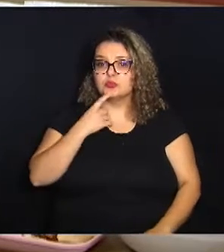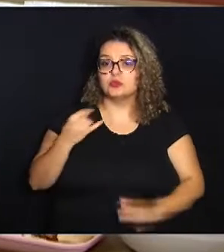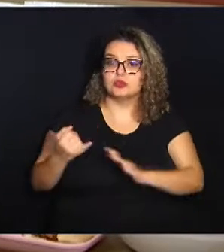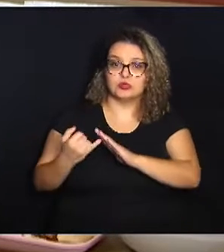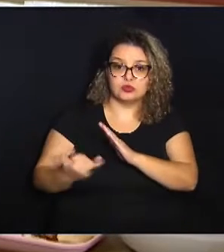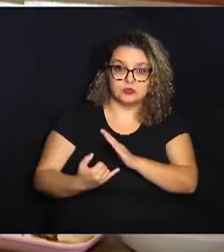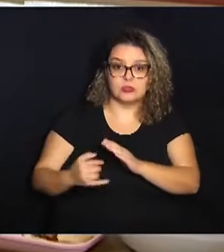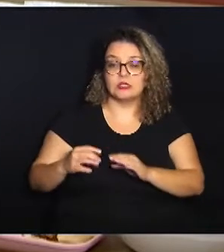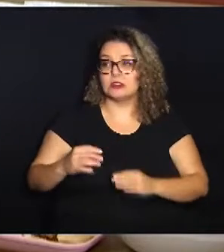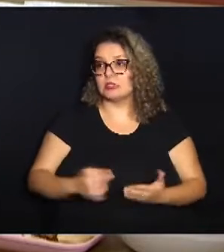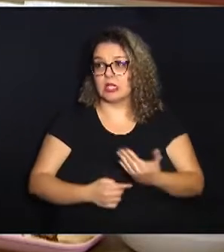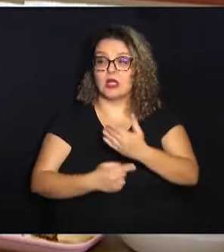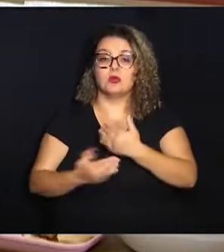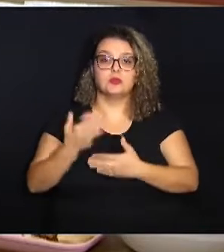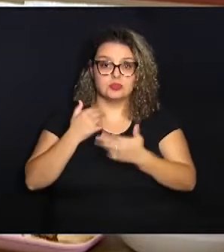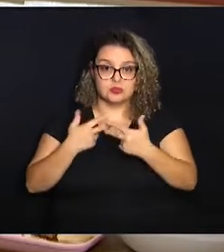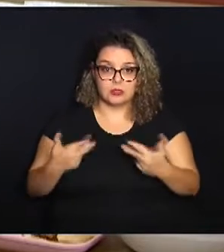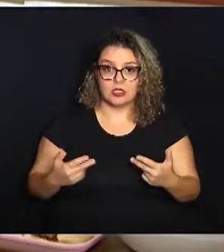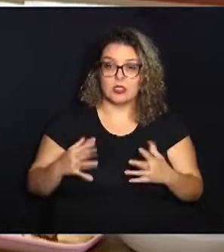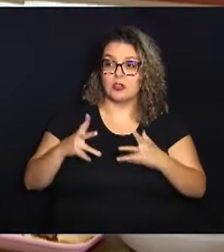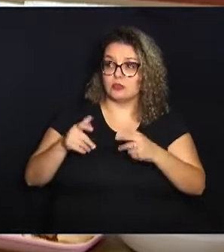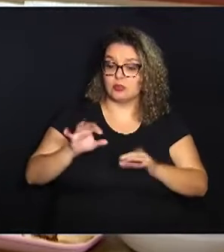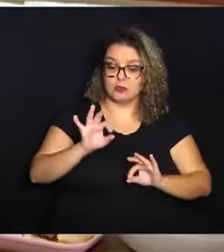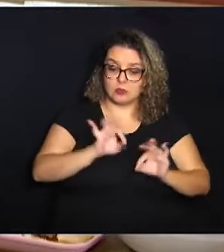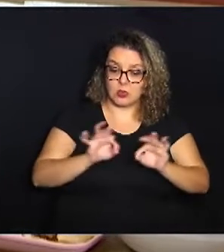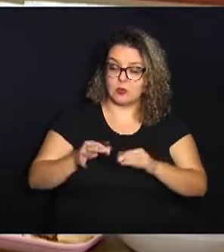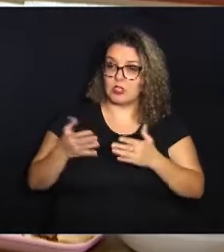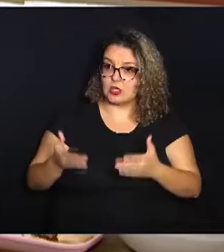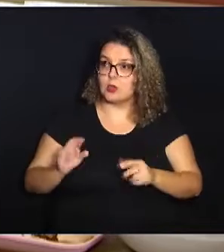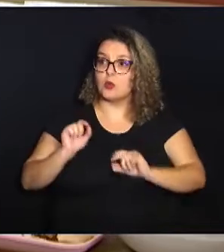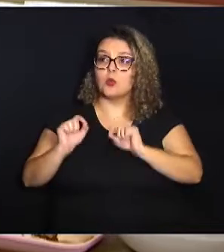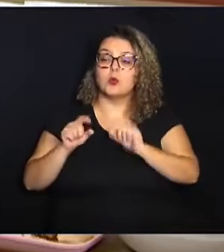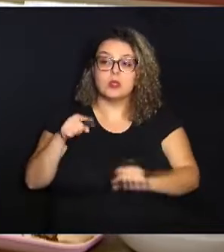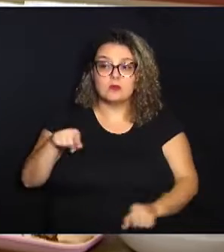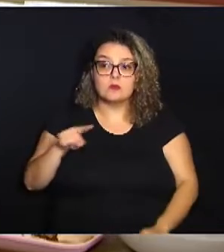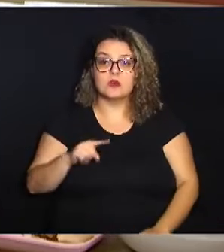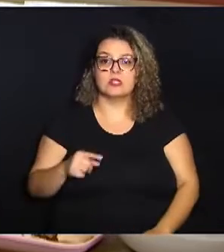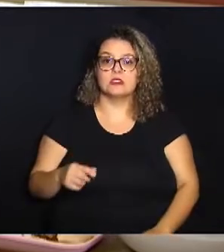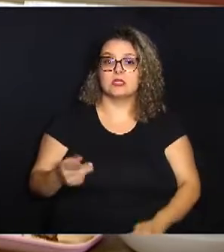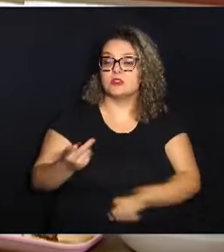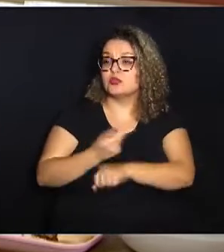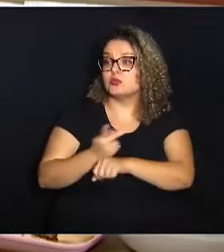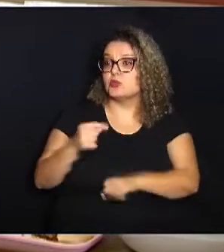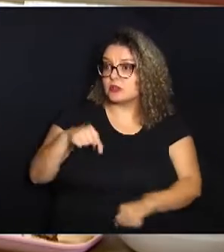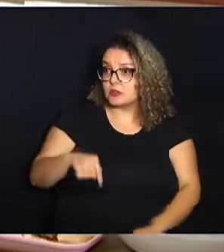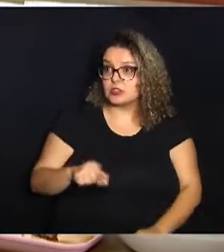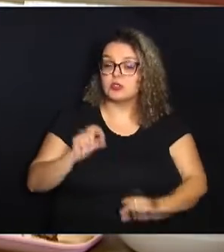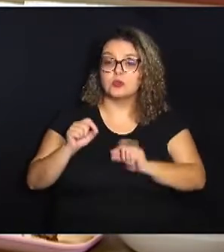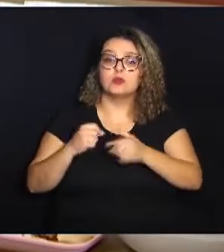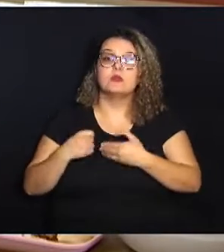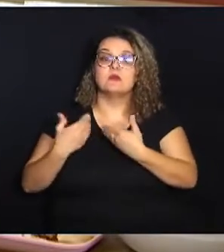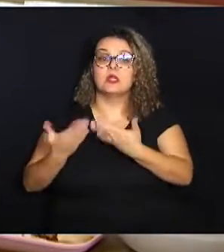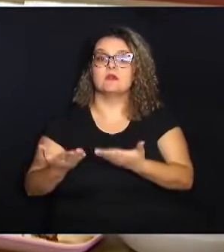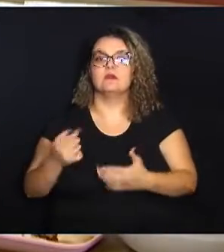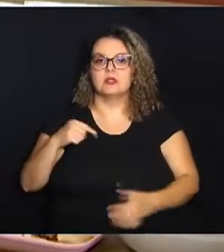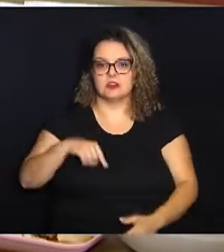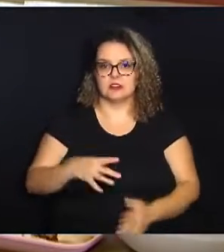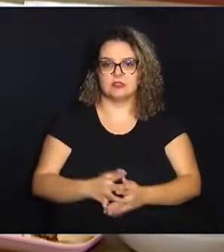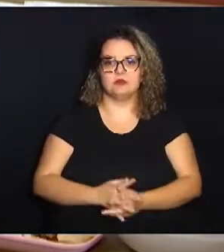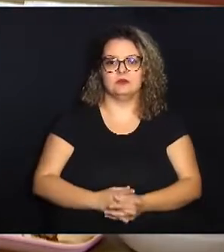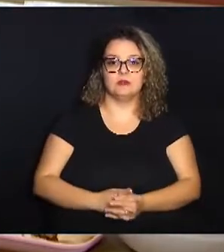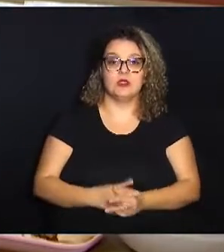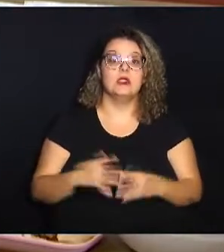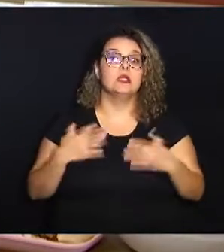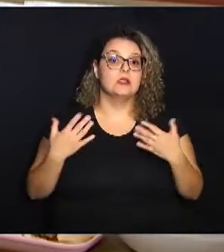de Alimentos, né, que é todo um ambiente preparado para isso, o que vocês vieram buscar e o que vocês vão levar daqui?